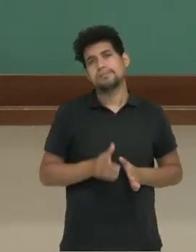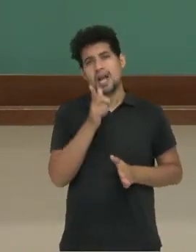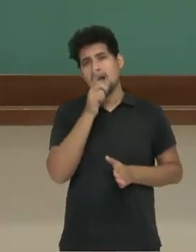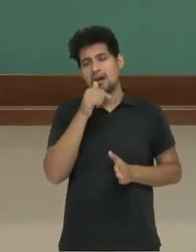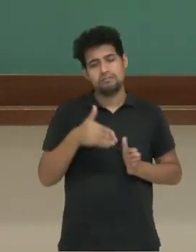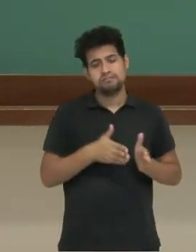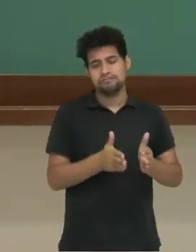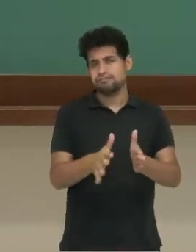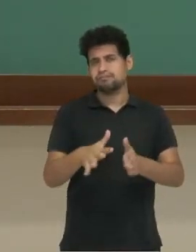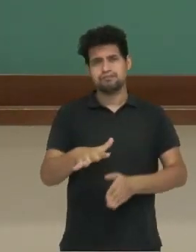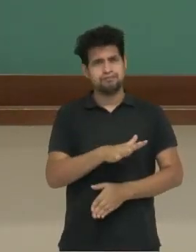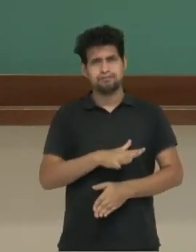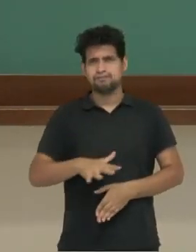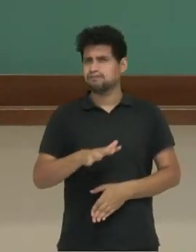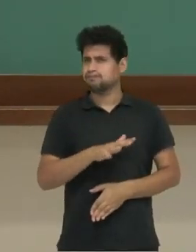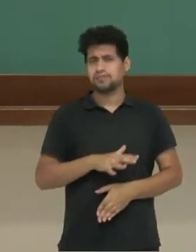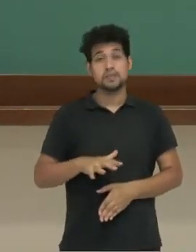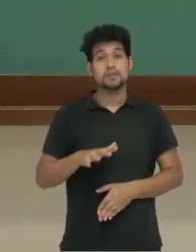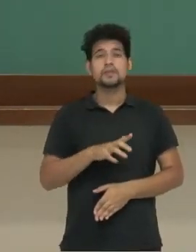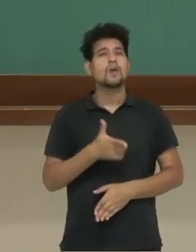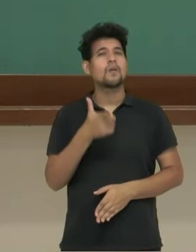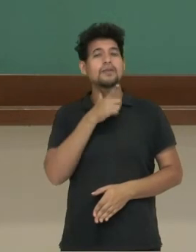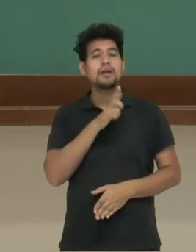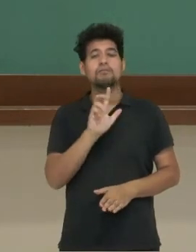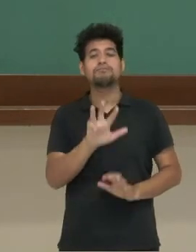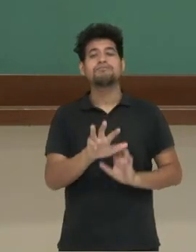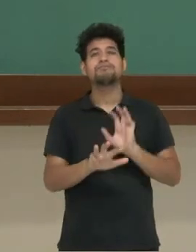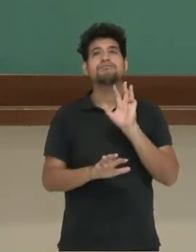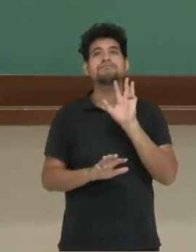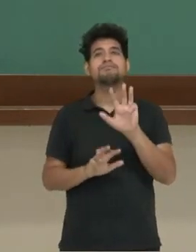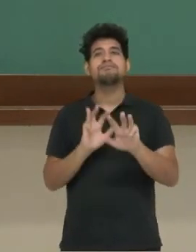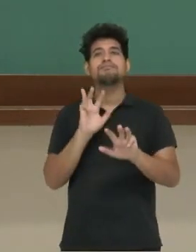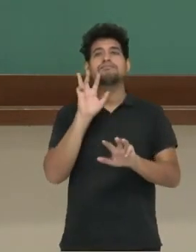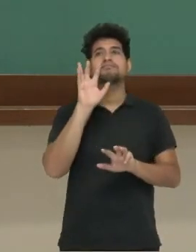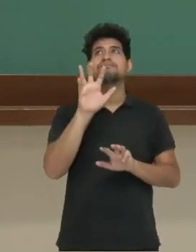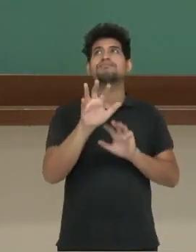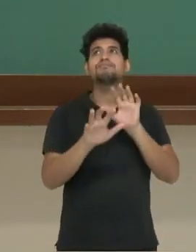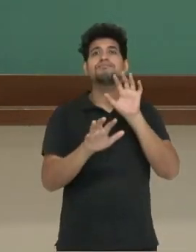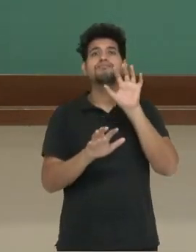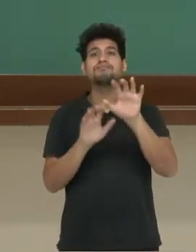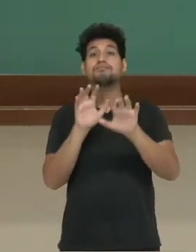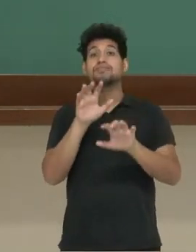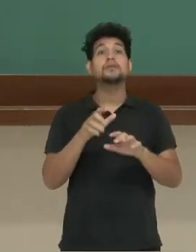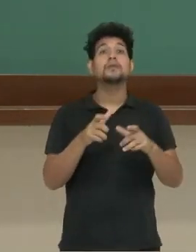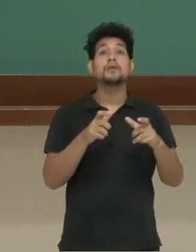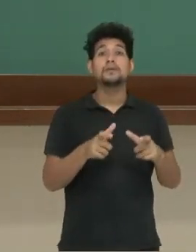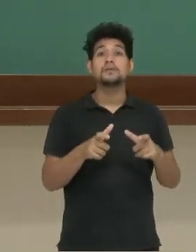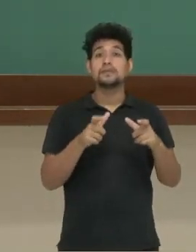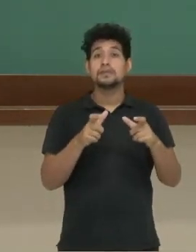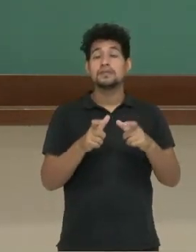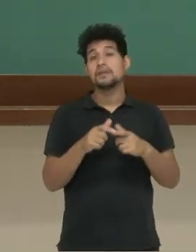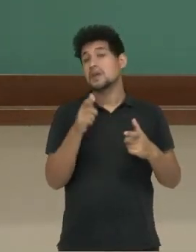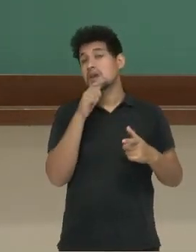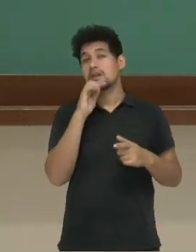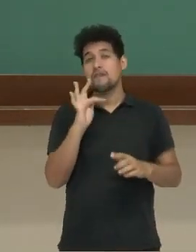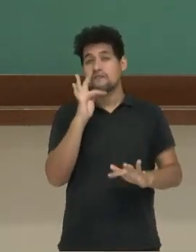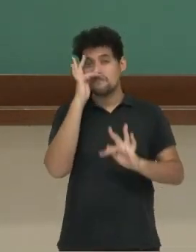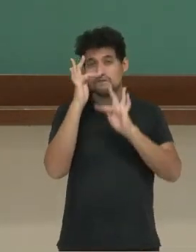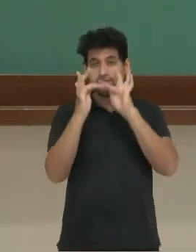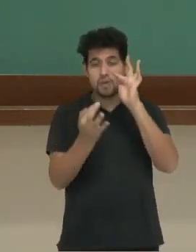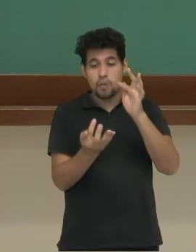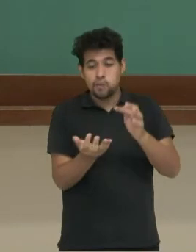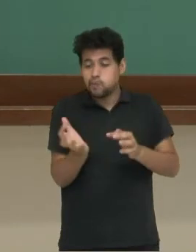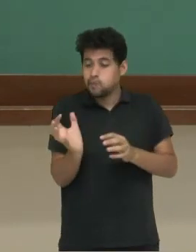em lagoas. Como elas conseguem subir, elas preferem se reproduzir dentro de plantas que armazenam água, como